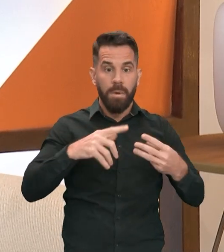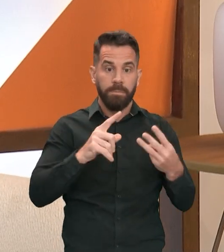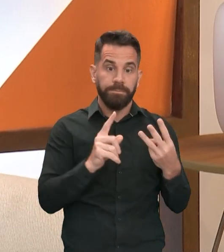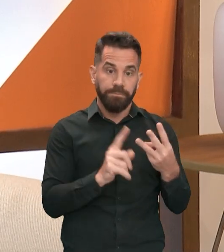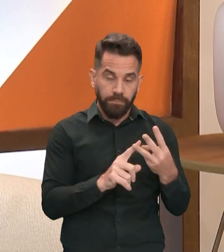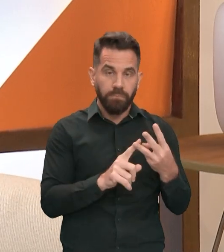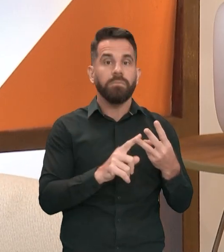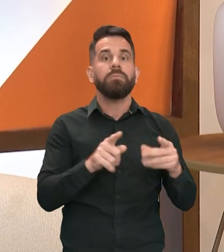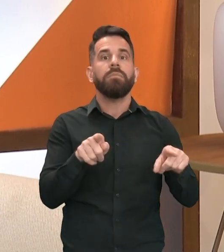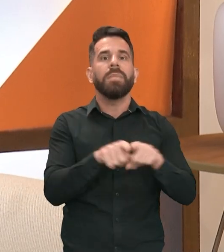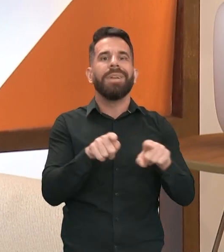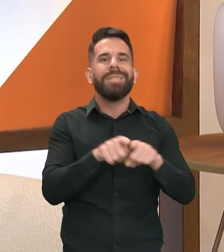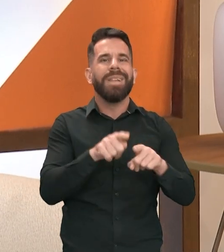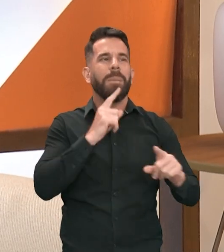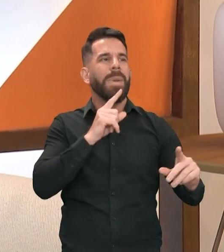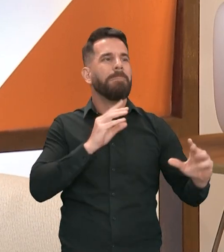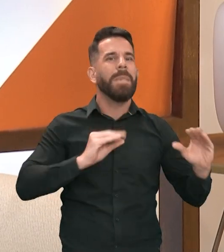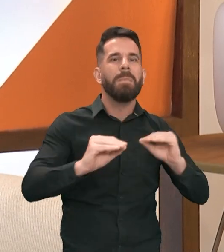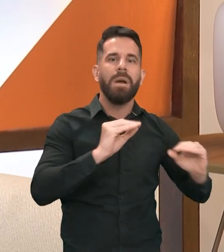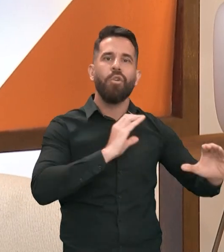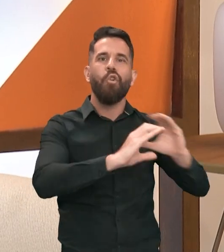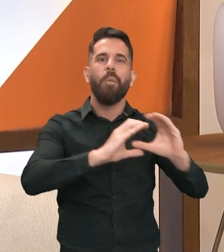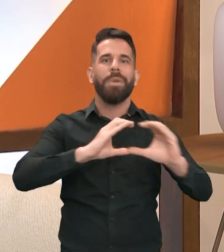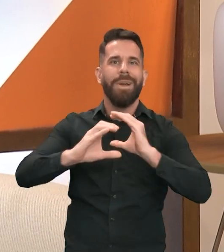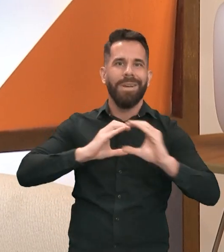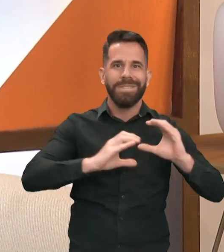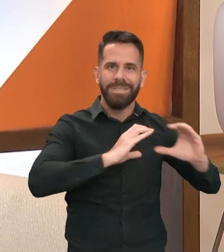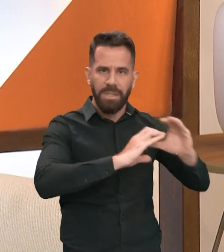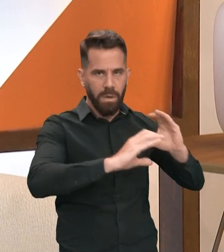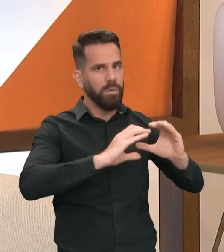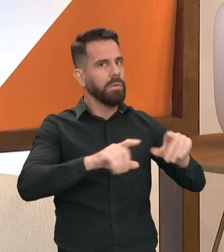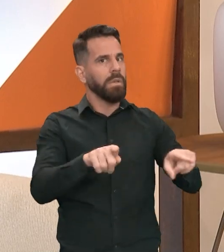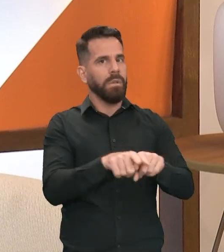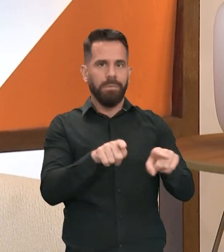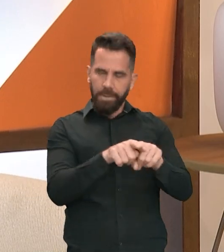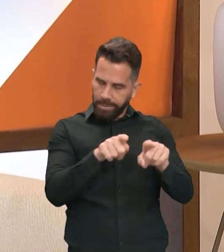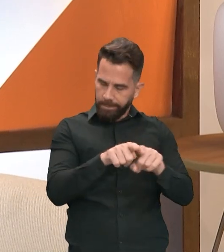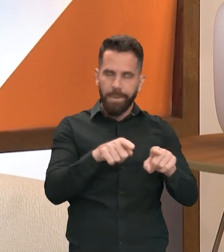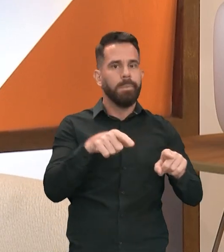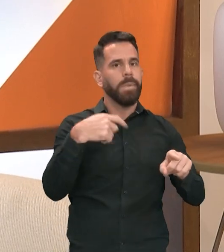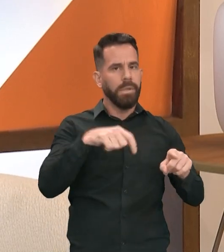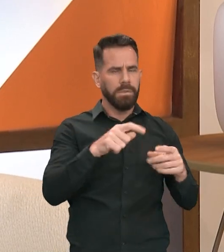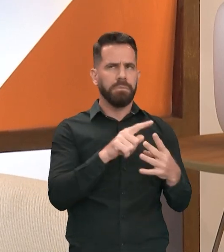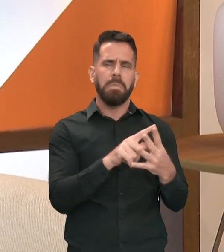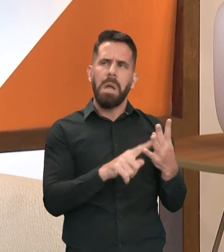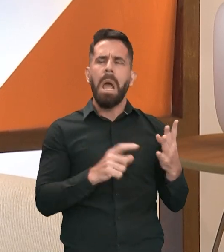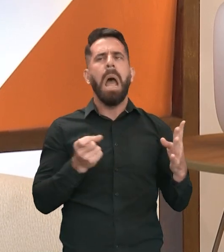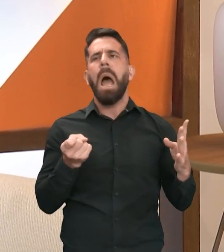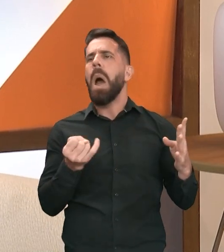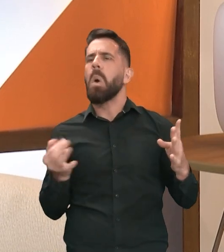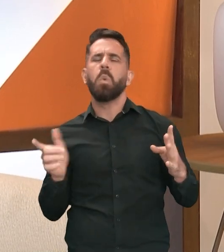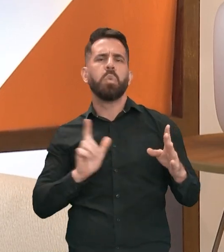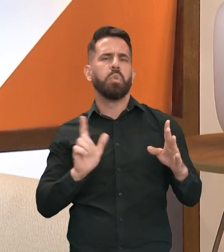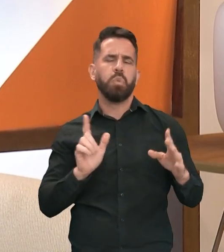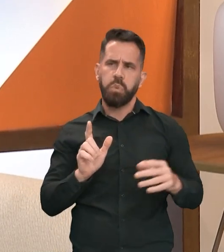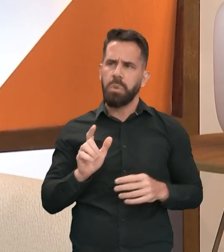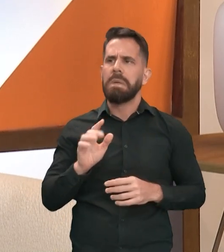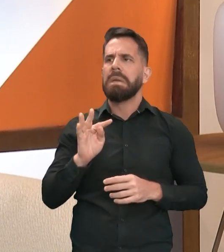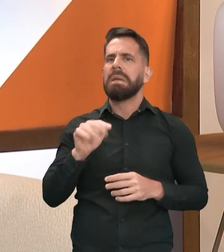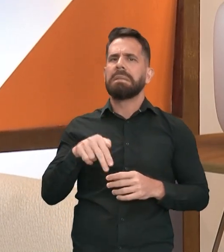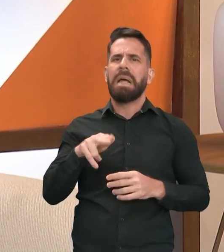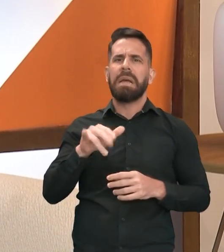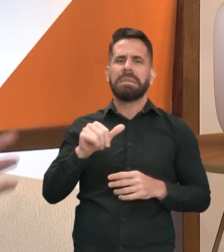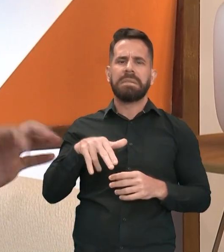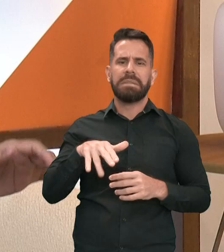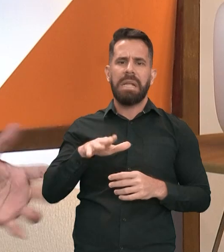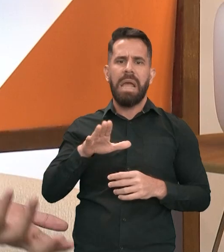a linguagem verbal também é estimulada, porque a gente tem comando de voz dentro do próprio jogo. Só algumas que não, como tátil sinestésica, a gente só fica clicando no